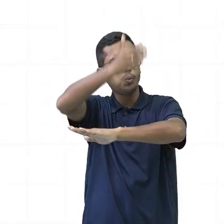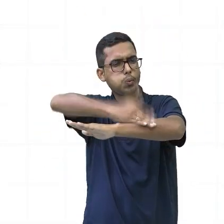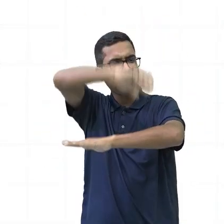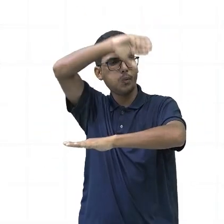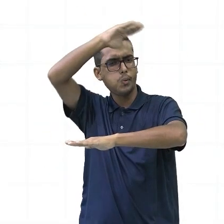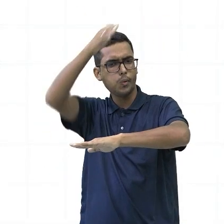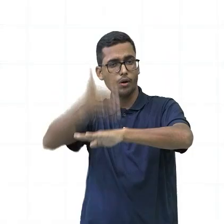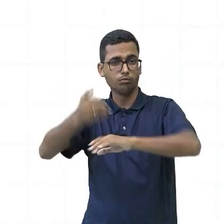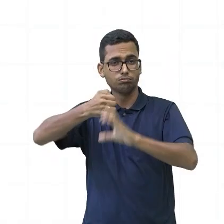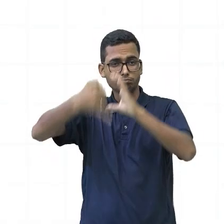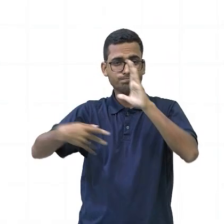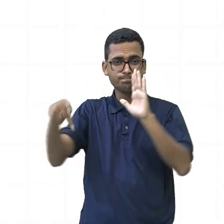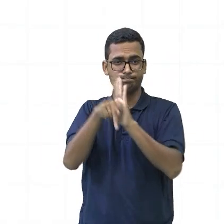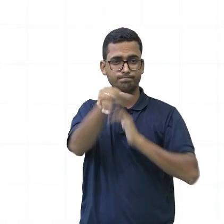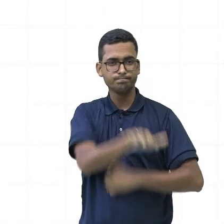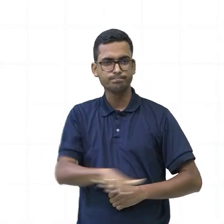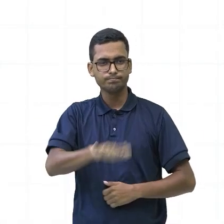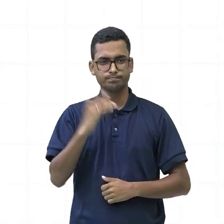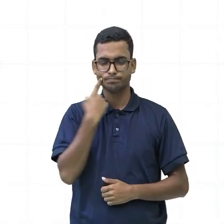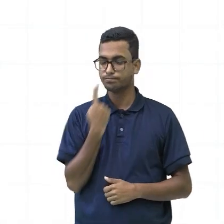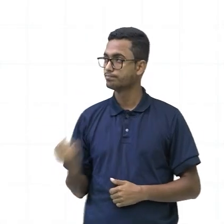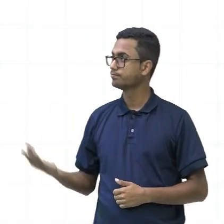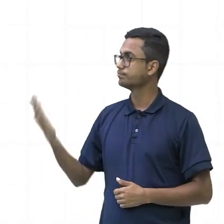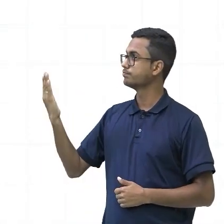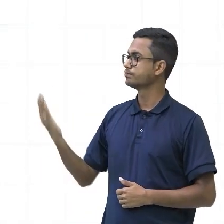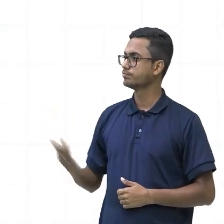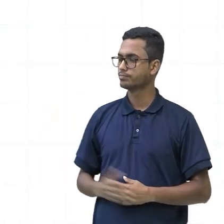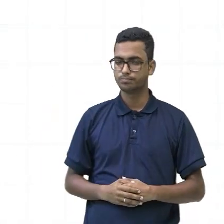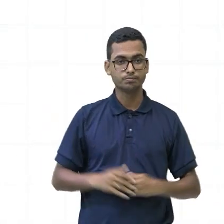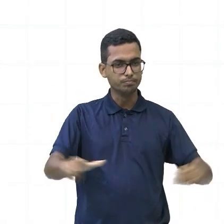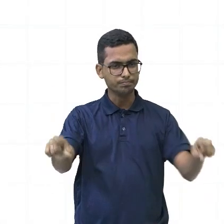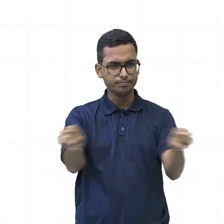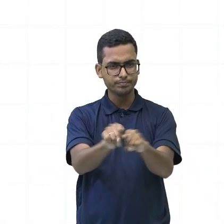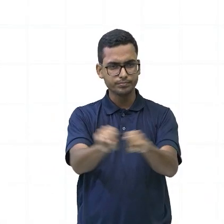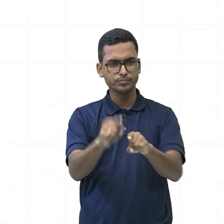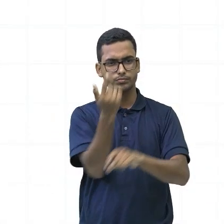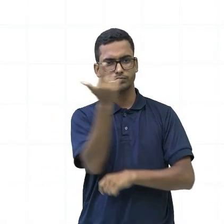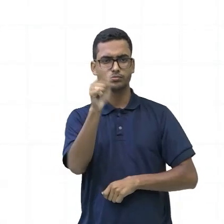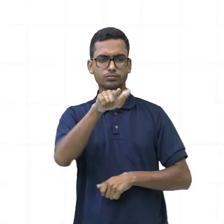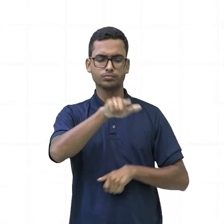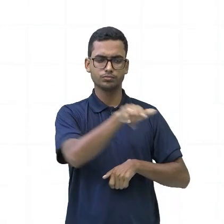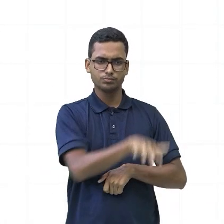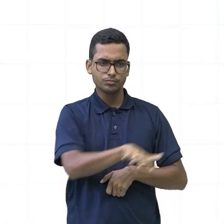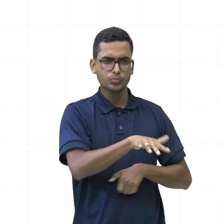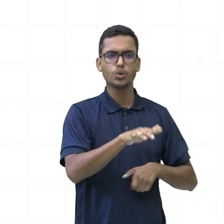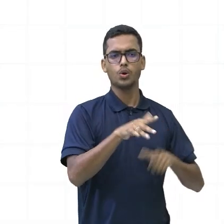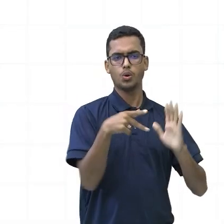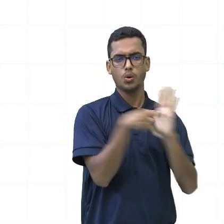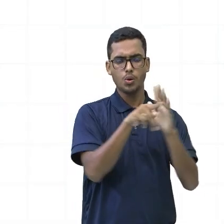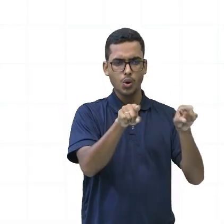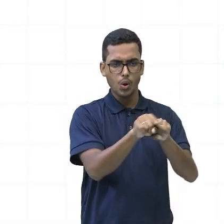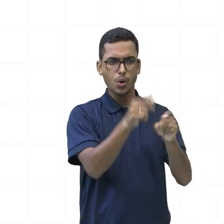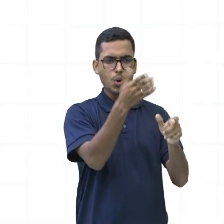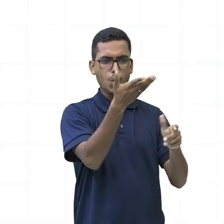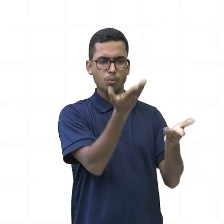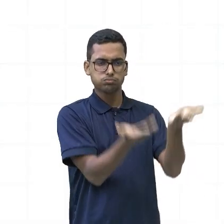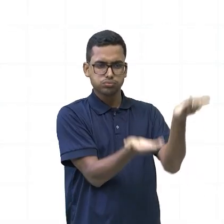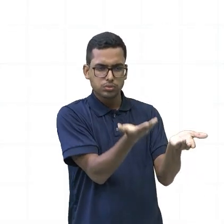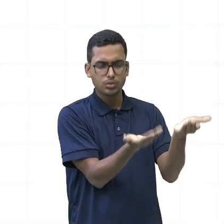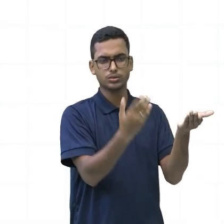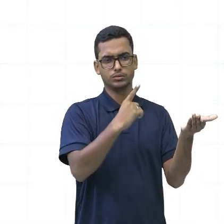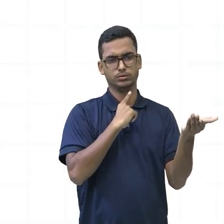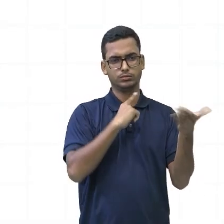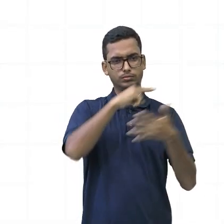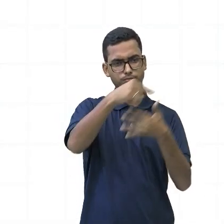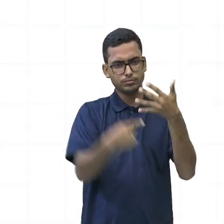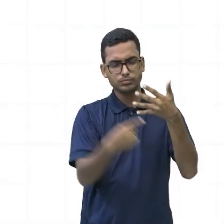dessas regiões. Além disso, as zonas temperadas são caracterizadas pela melhor distinção entre as 4